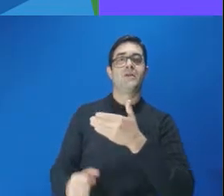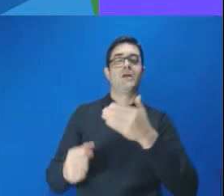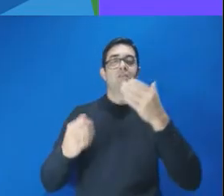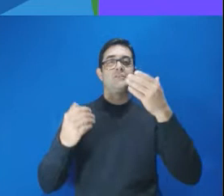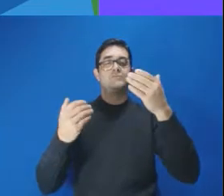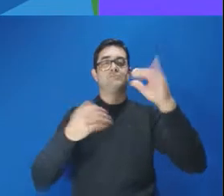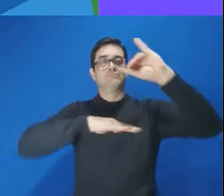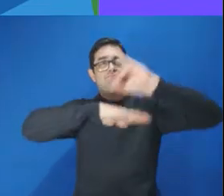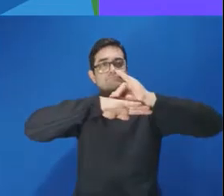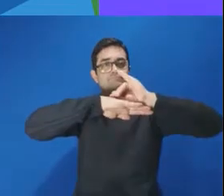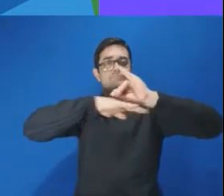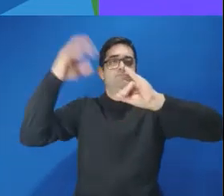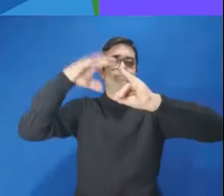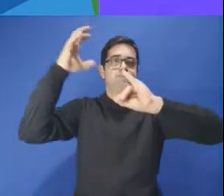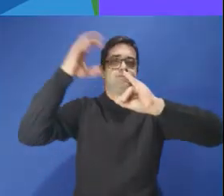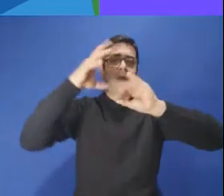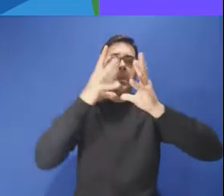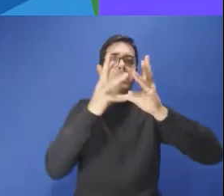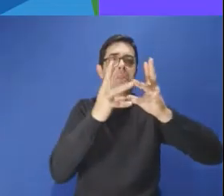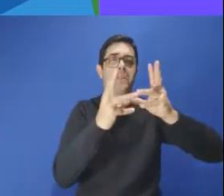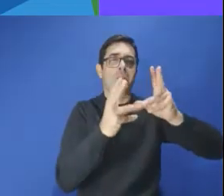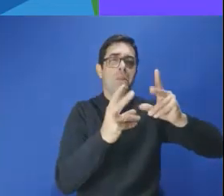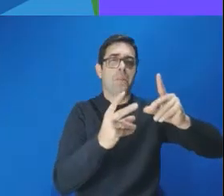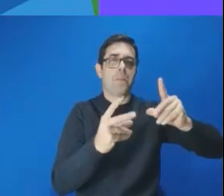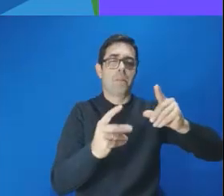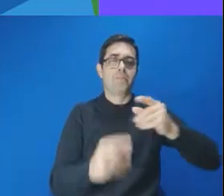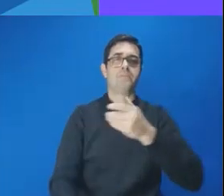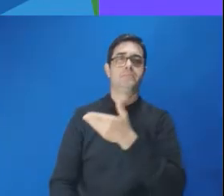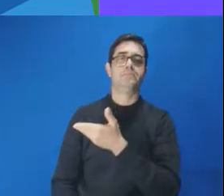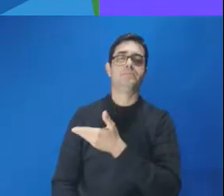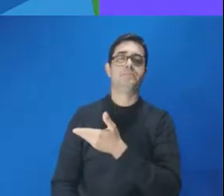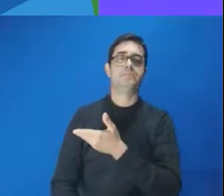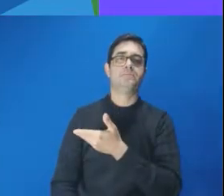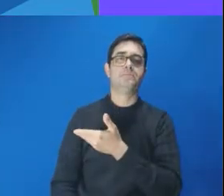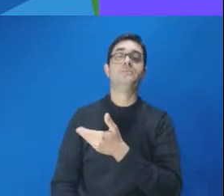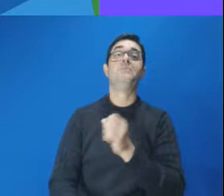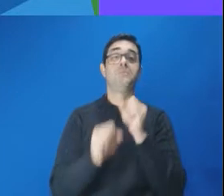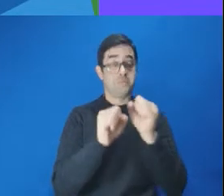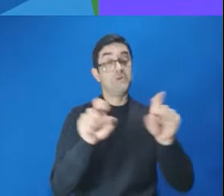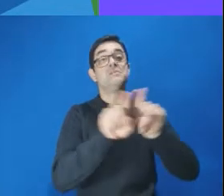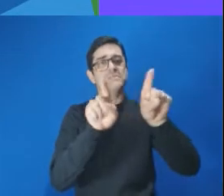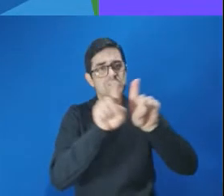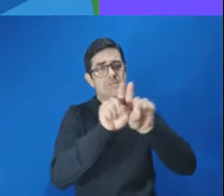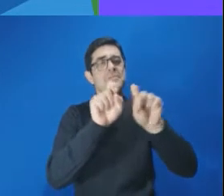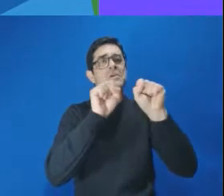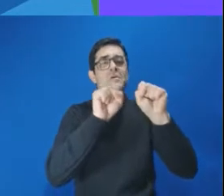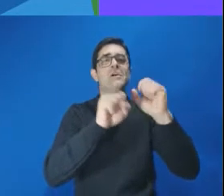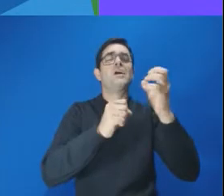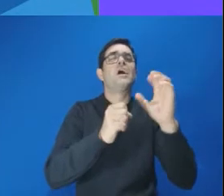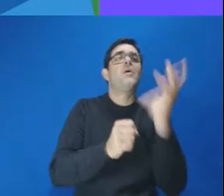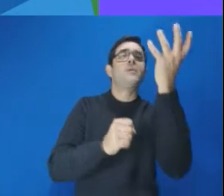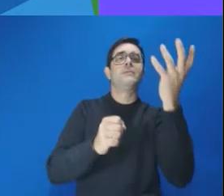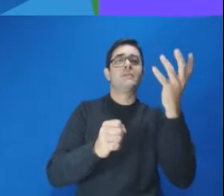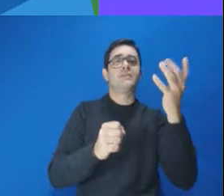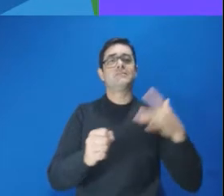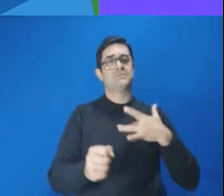consumida pela acidez dessa chuva. Além disso, pode causar efeito sobre os organismos vivos, a irritação da pele,